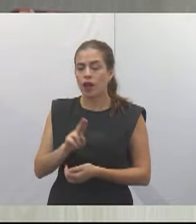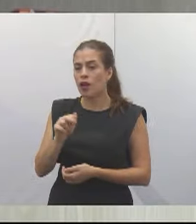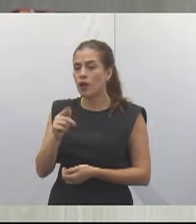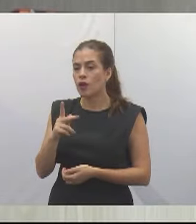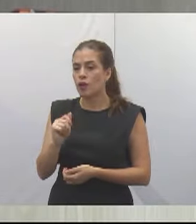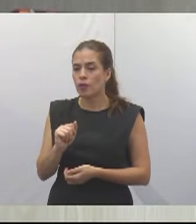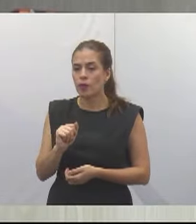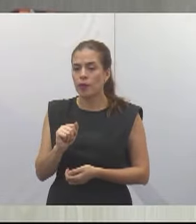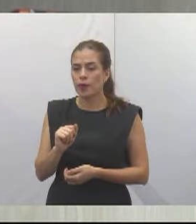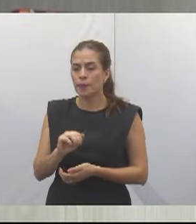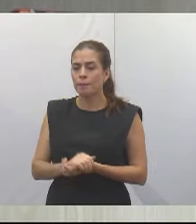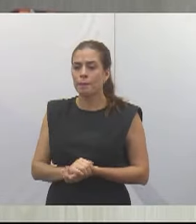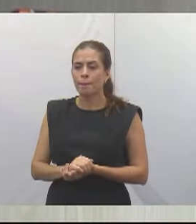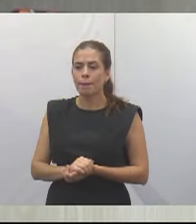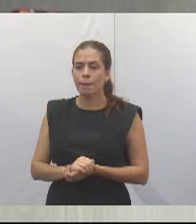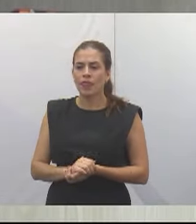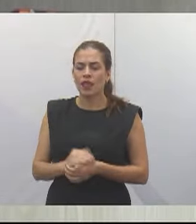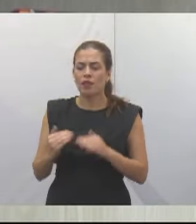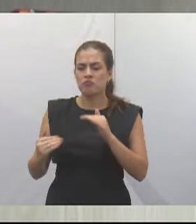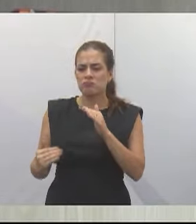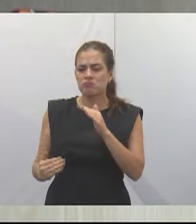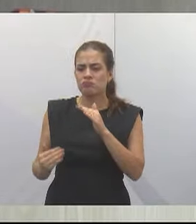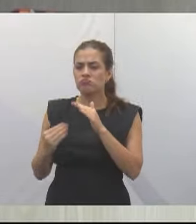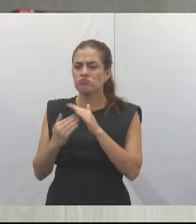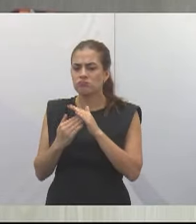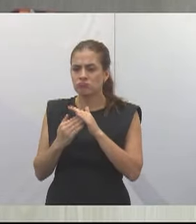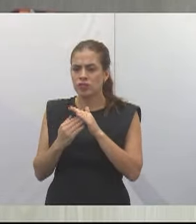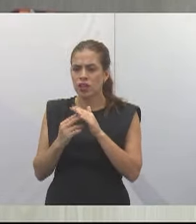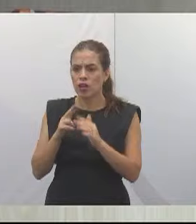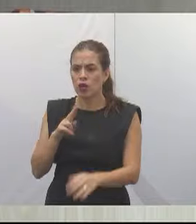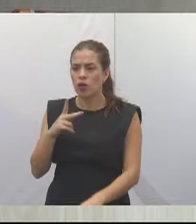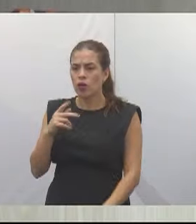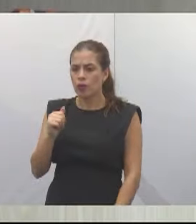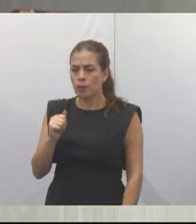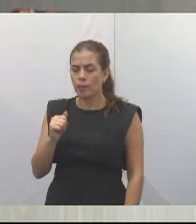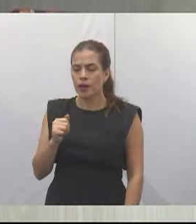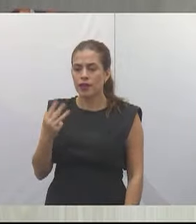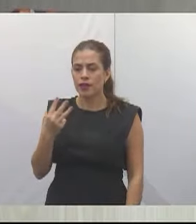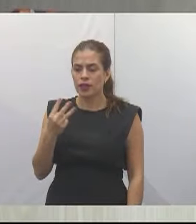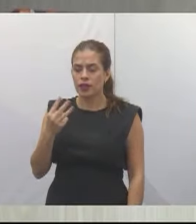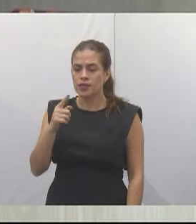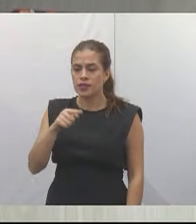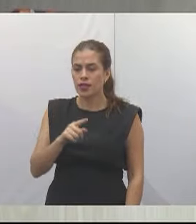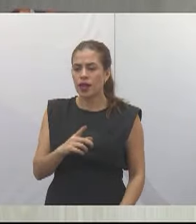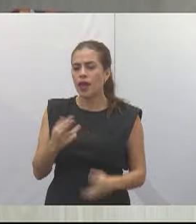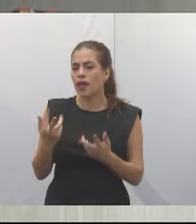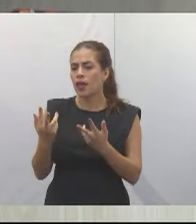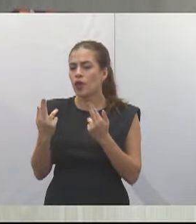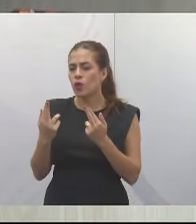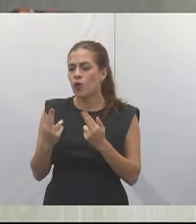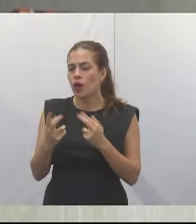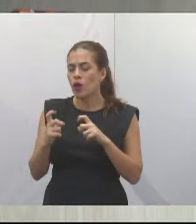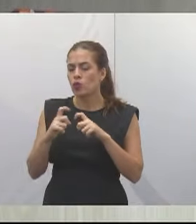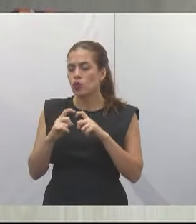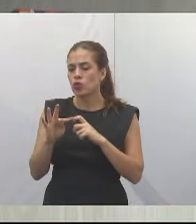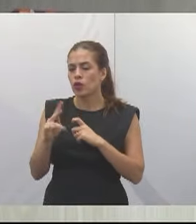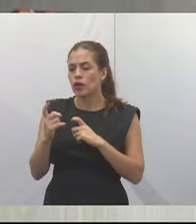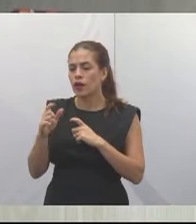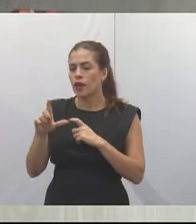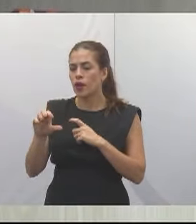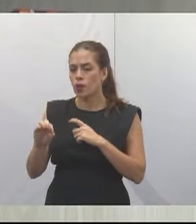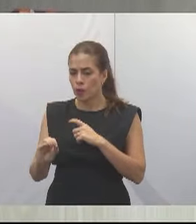do primeiro nível até chegar na UPA 3, que é a UPA Telmo. Então, essa é a nossa